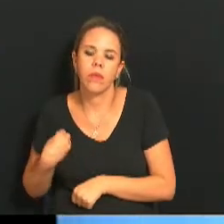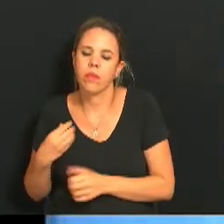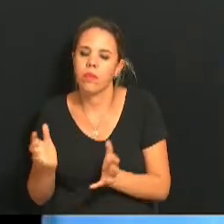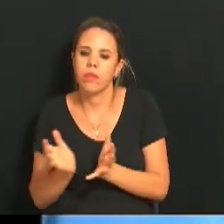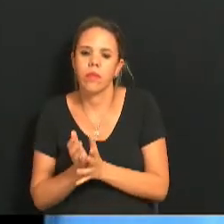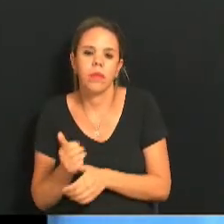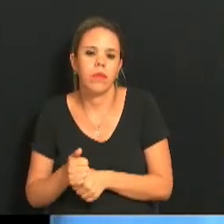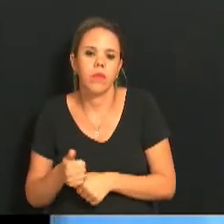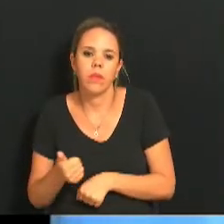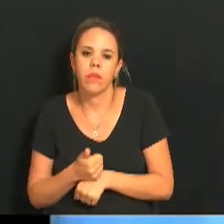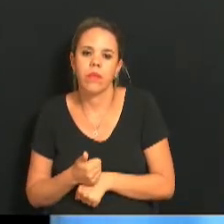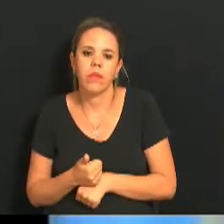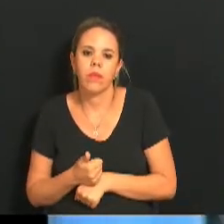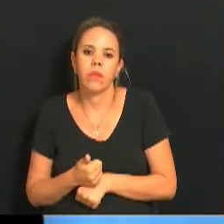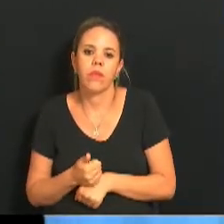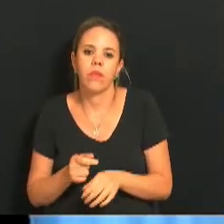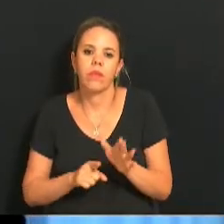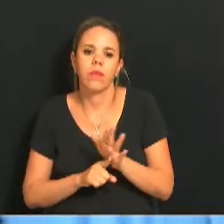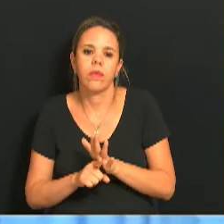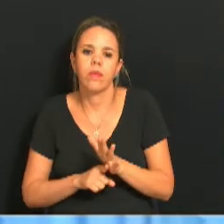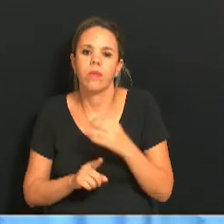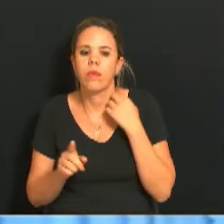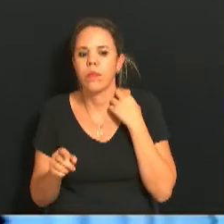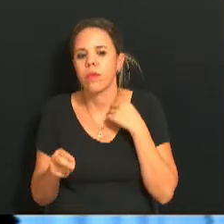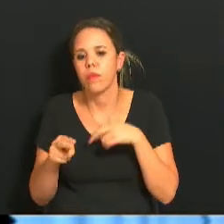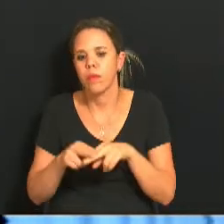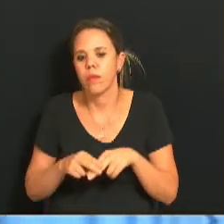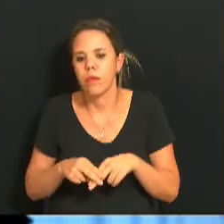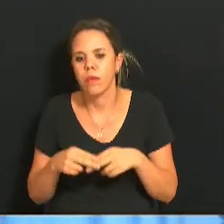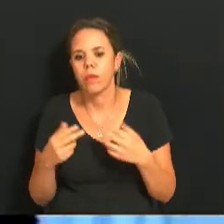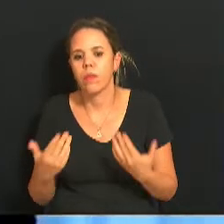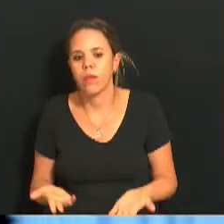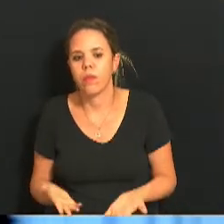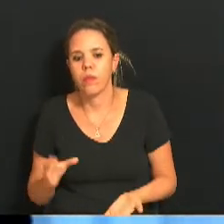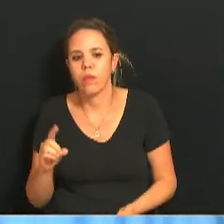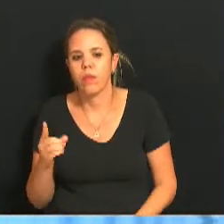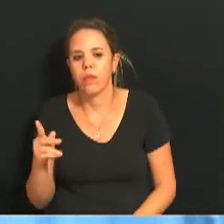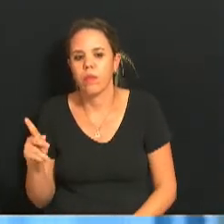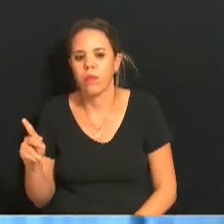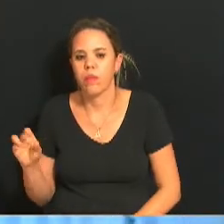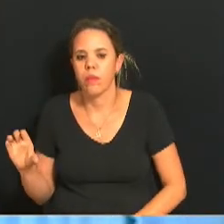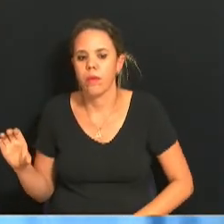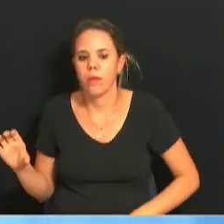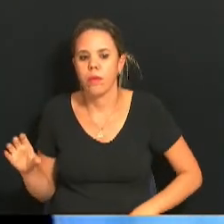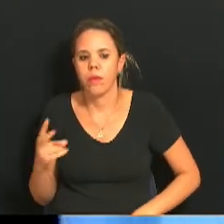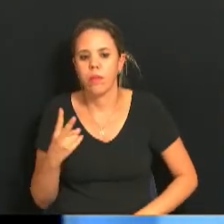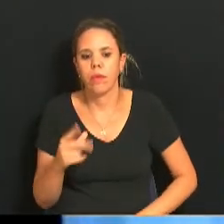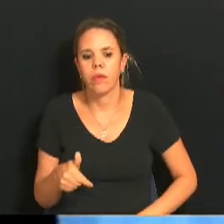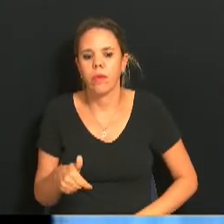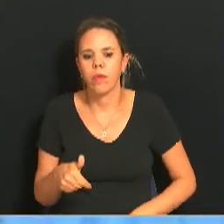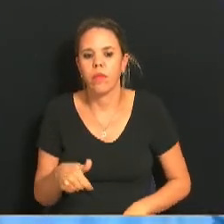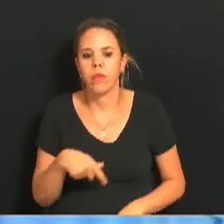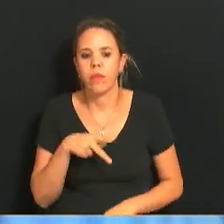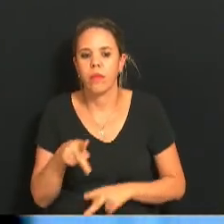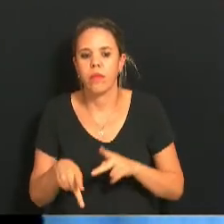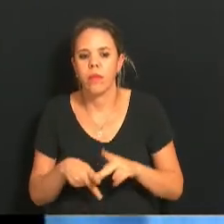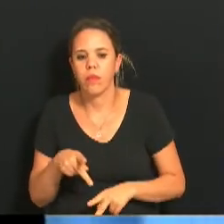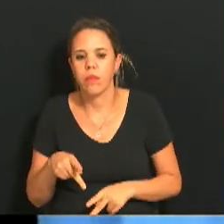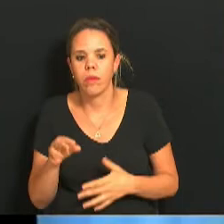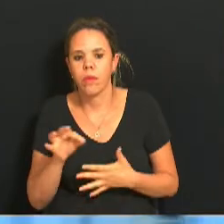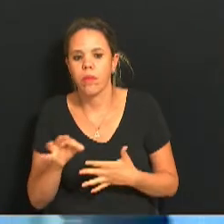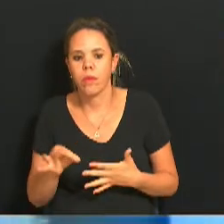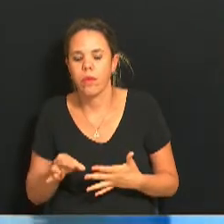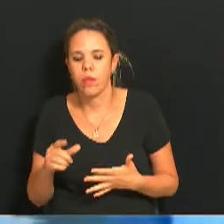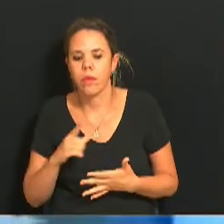equipe Porto consultar e é por isso mesmo que o pão debate tem 27 membros entre eles